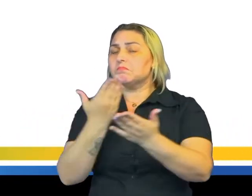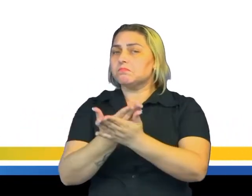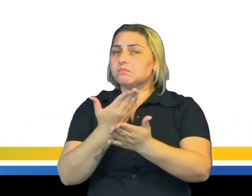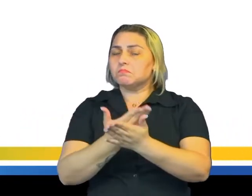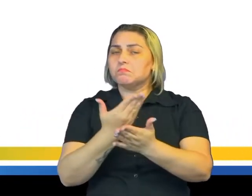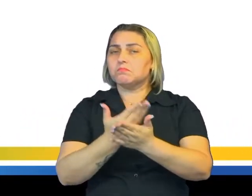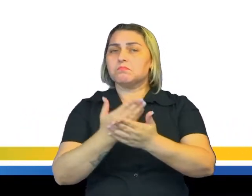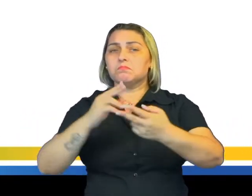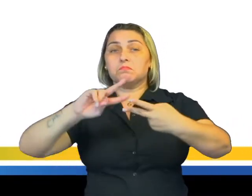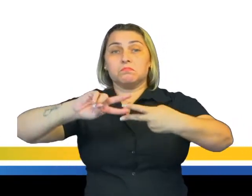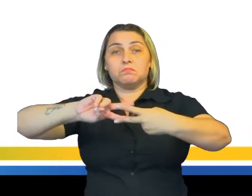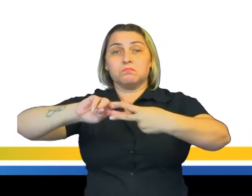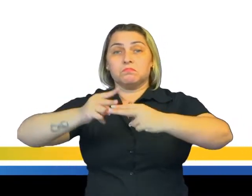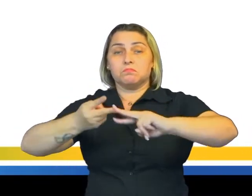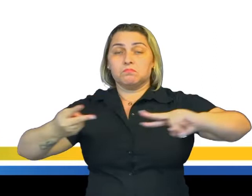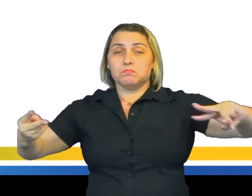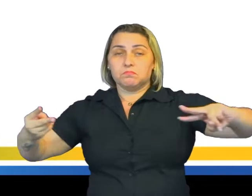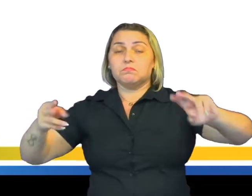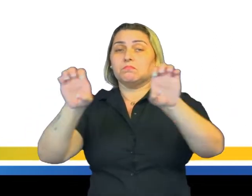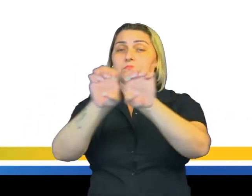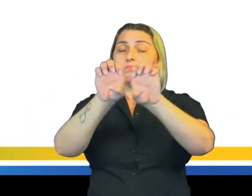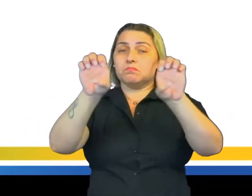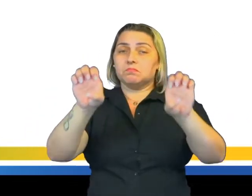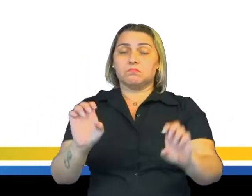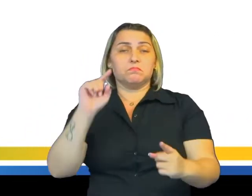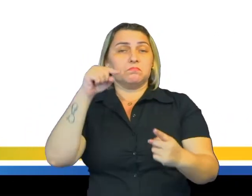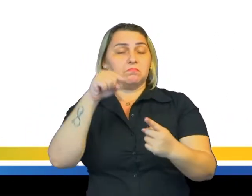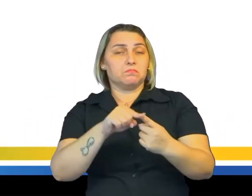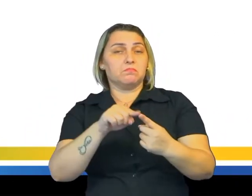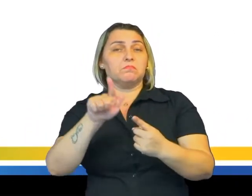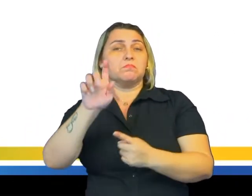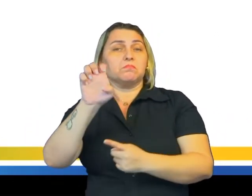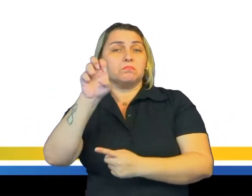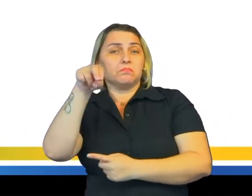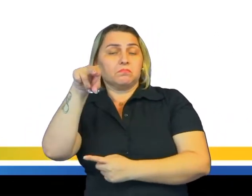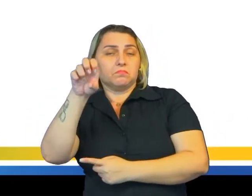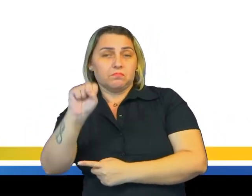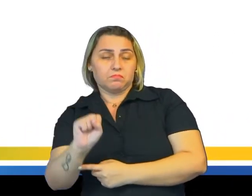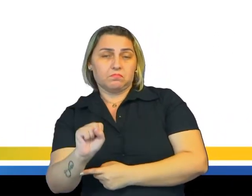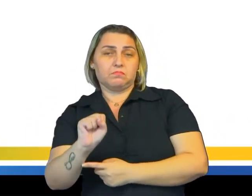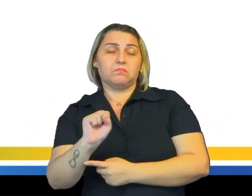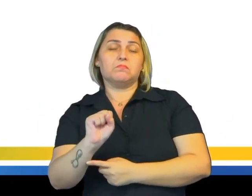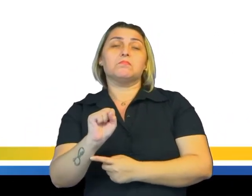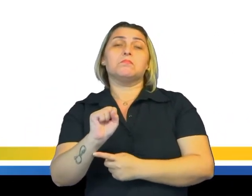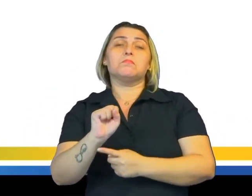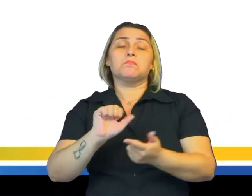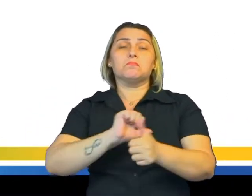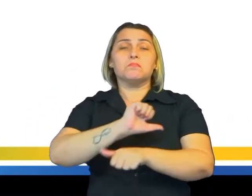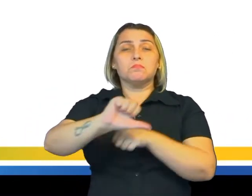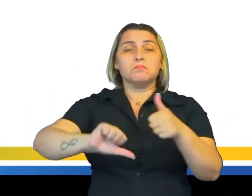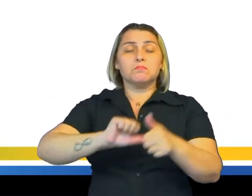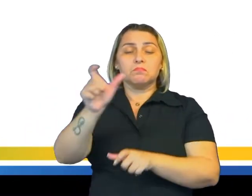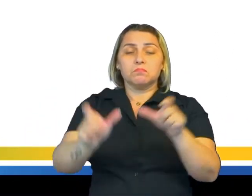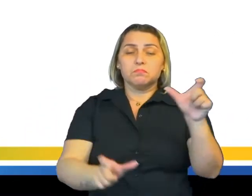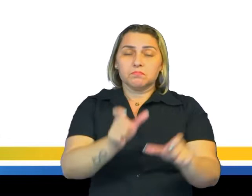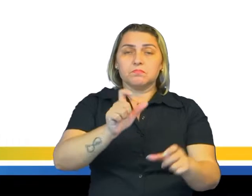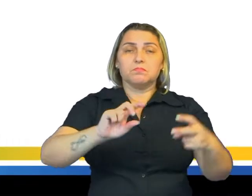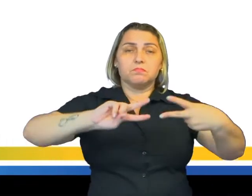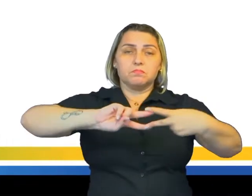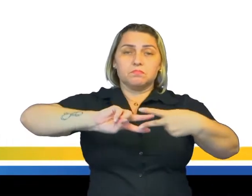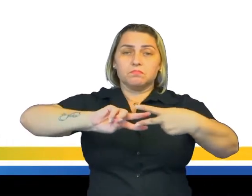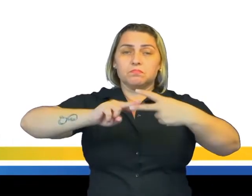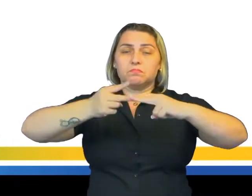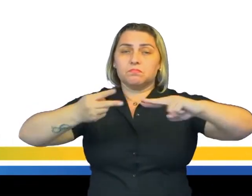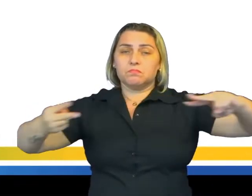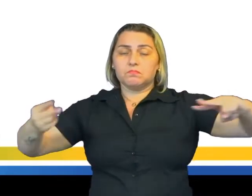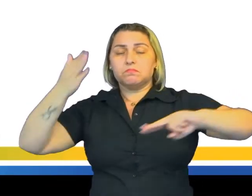a hereditariedade, a estrutura e a função dos genes, a variação dos seres vivos. É através da genética que